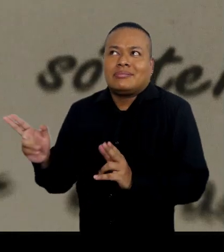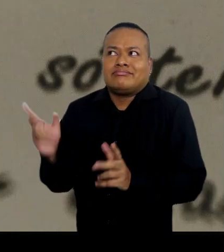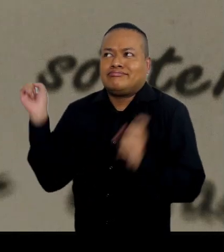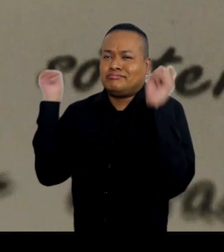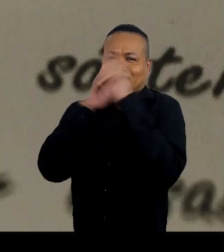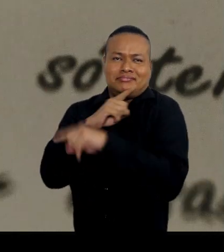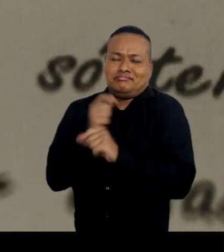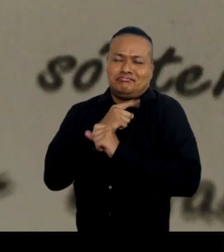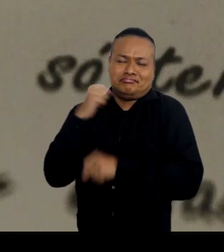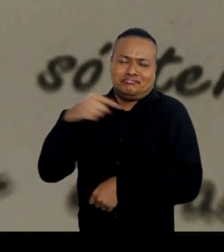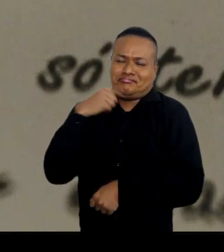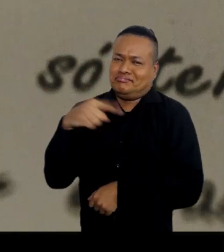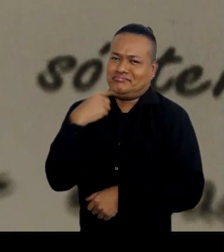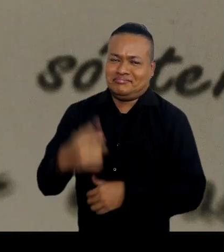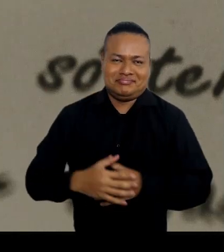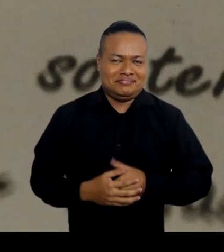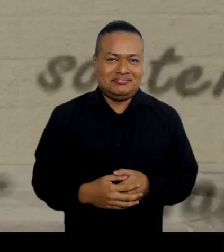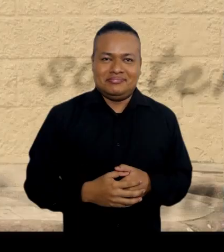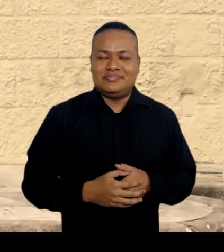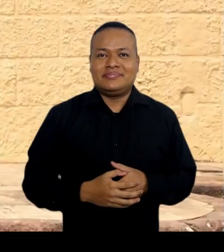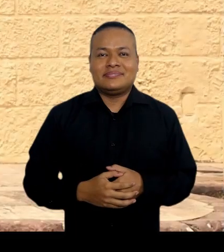muito difícil, não dá, não tem condição.